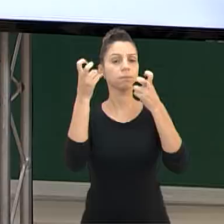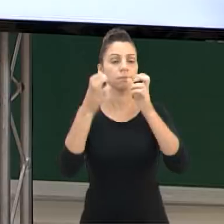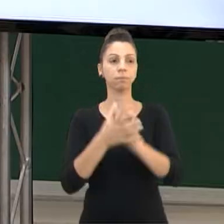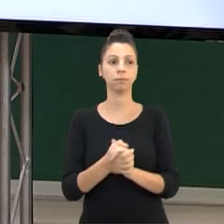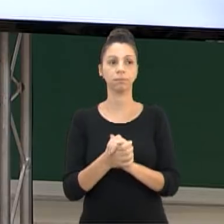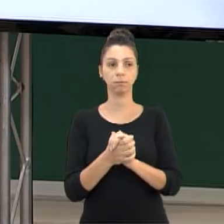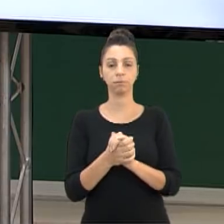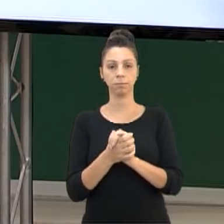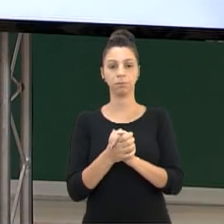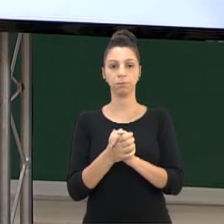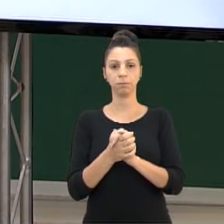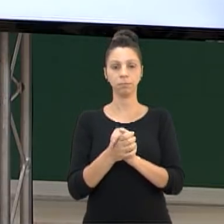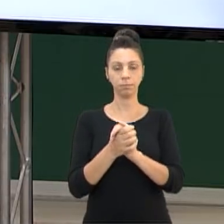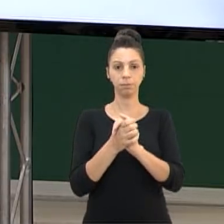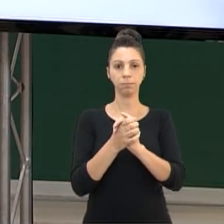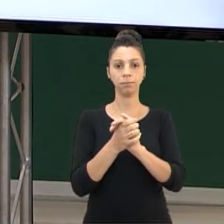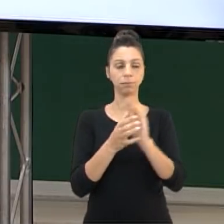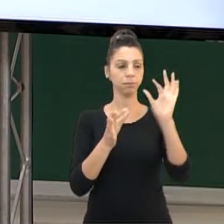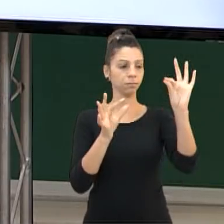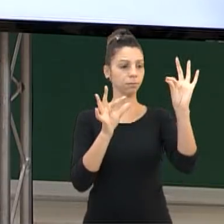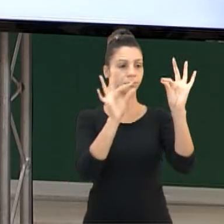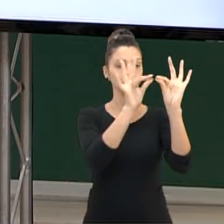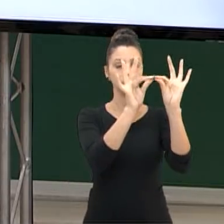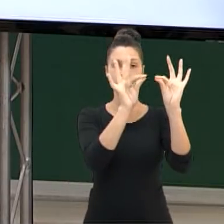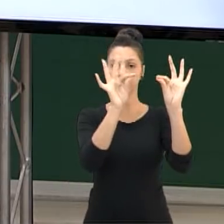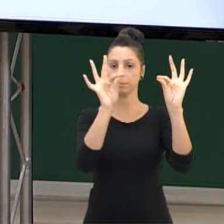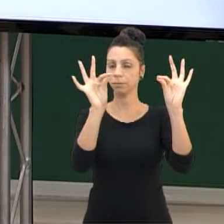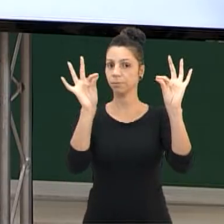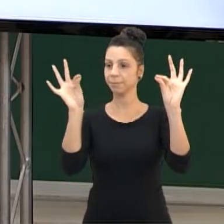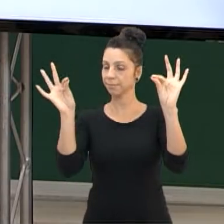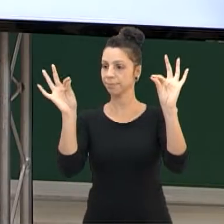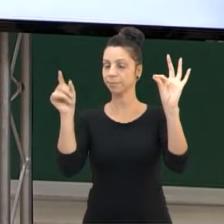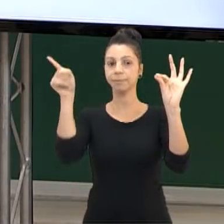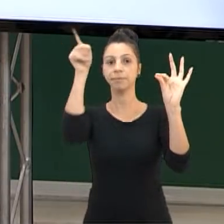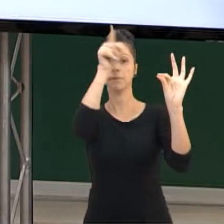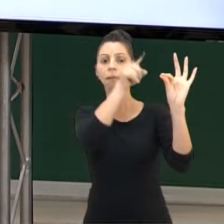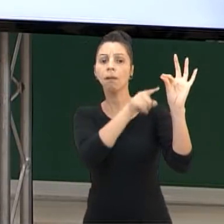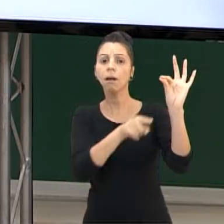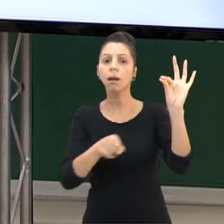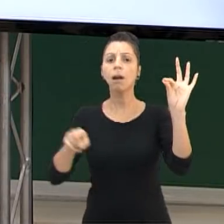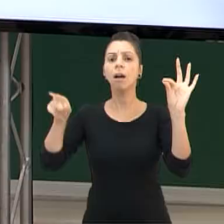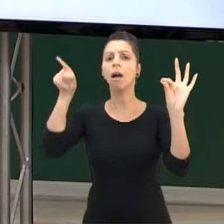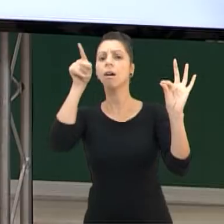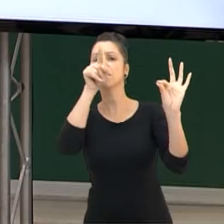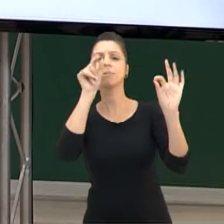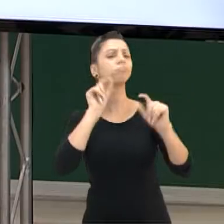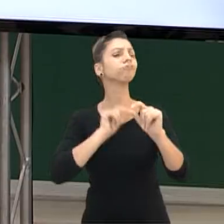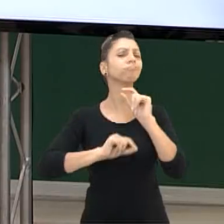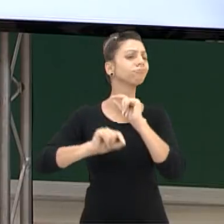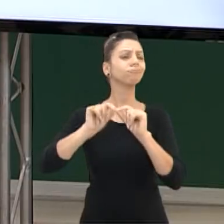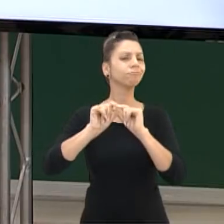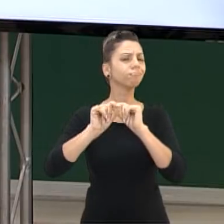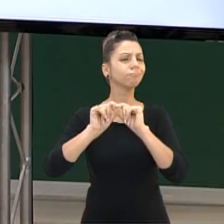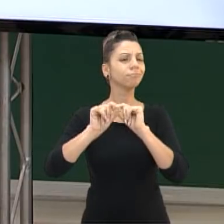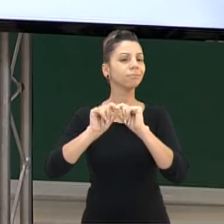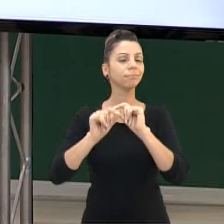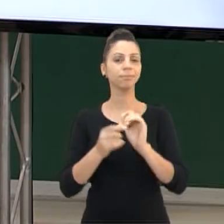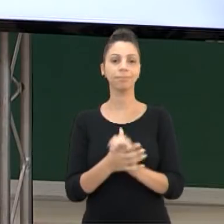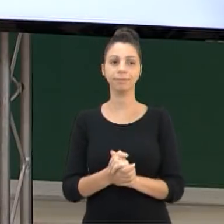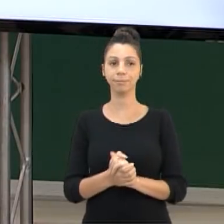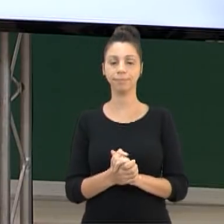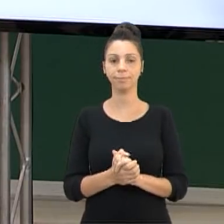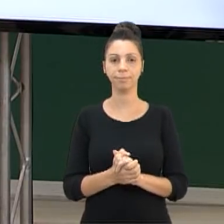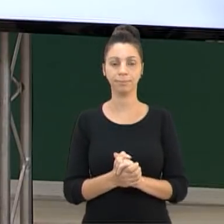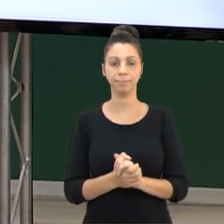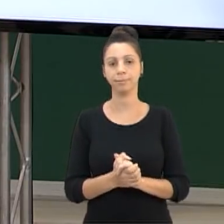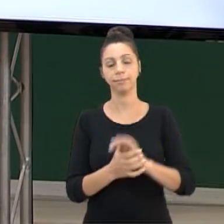um ponto em relação a uma circunferência. O que eu tenho que levar em consideração?